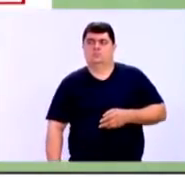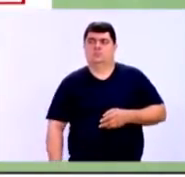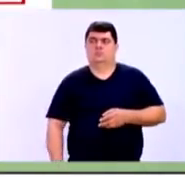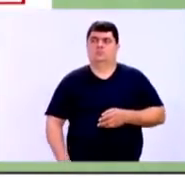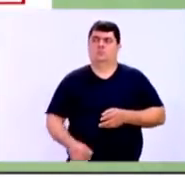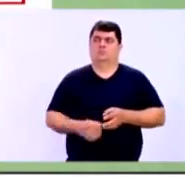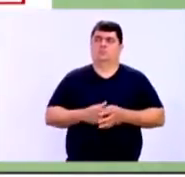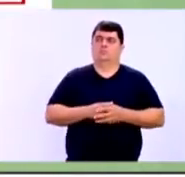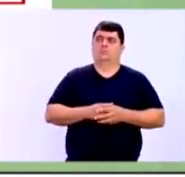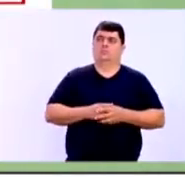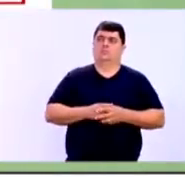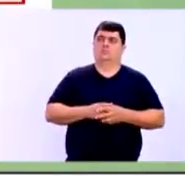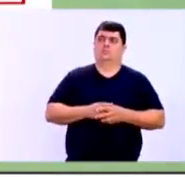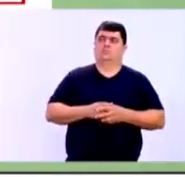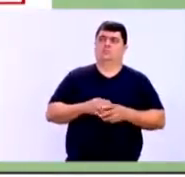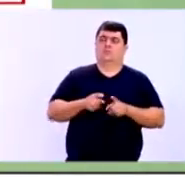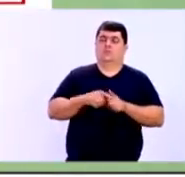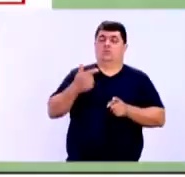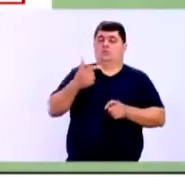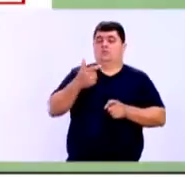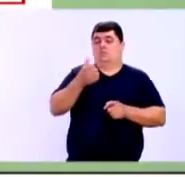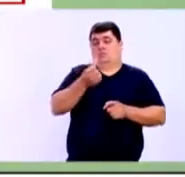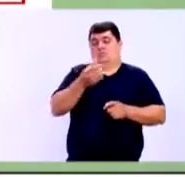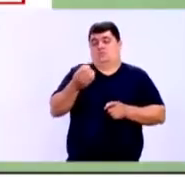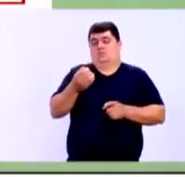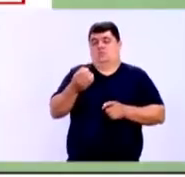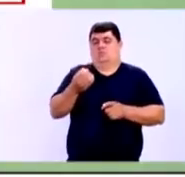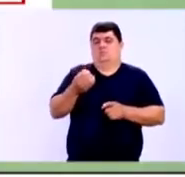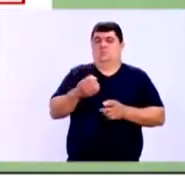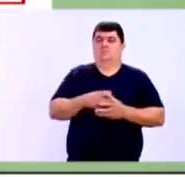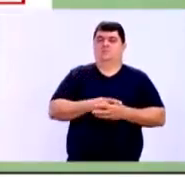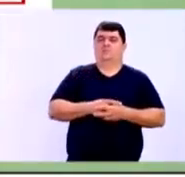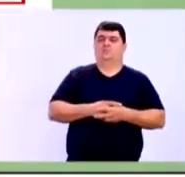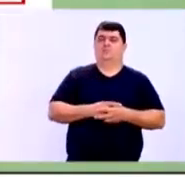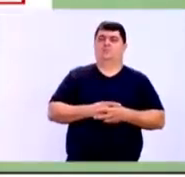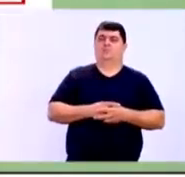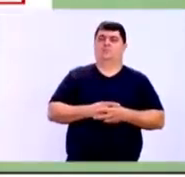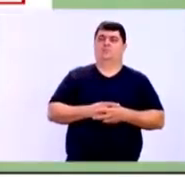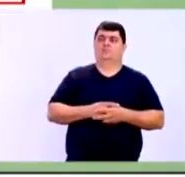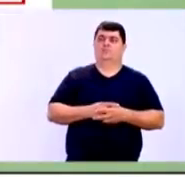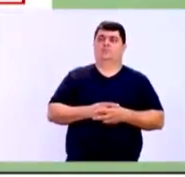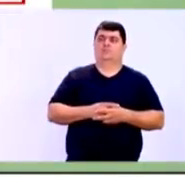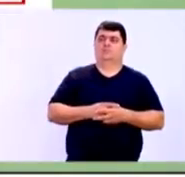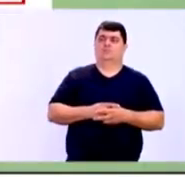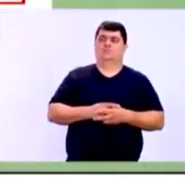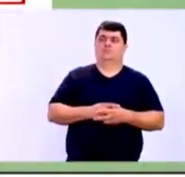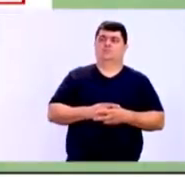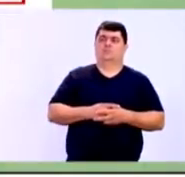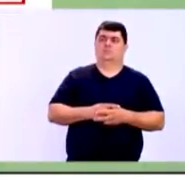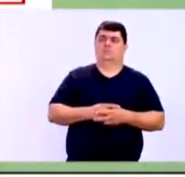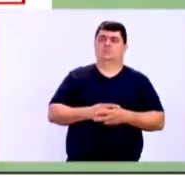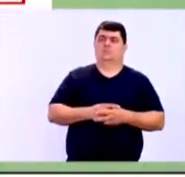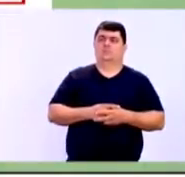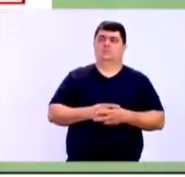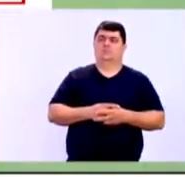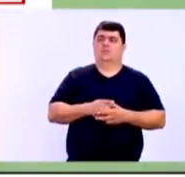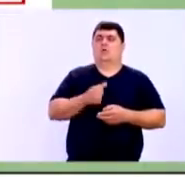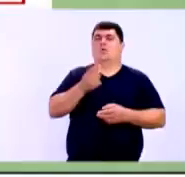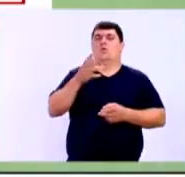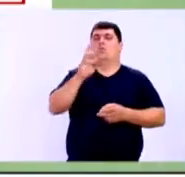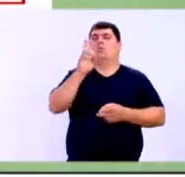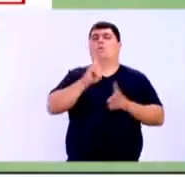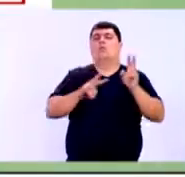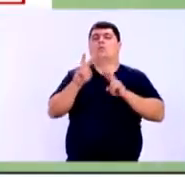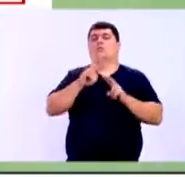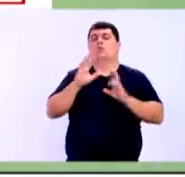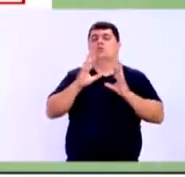E o segundo foi 60 unidades. O valor unitário e o valor total. E qual é o valor